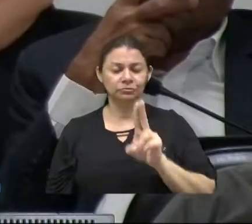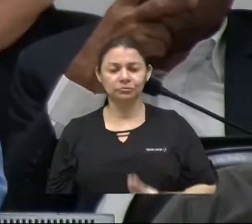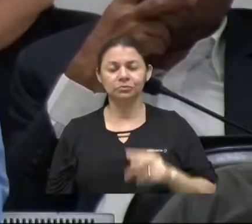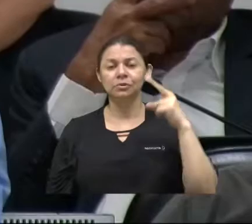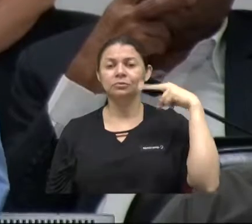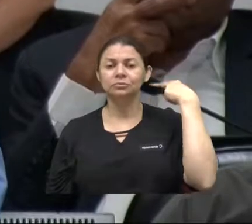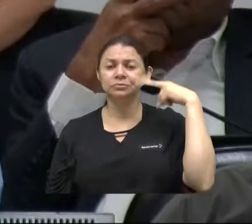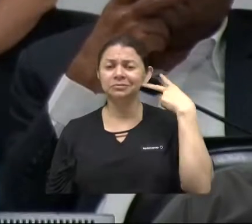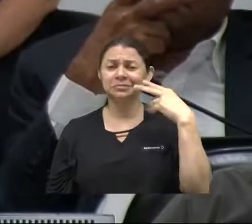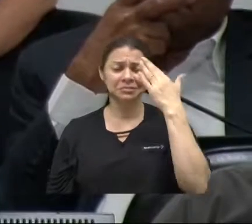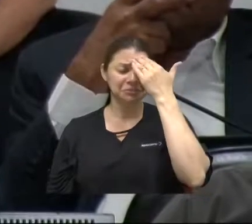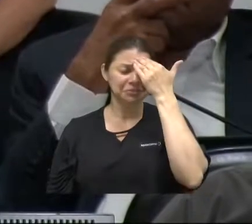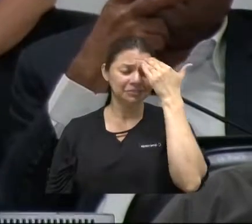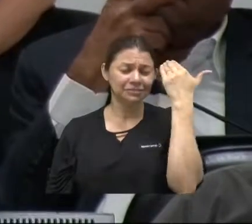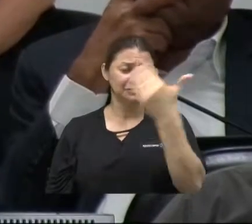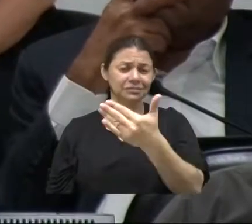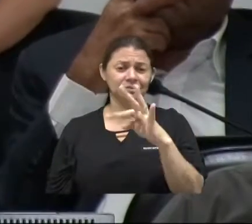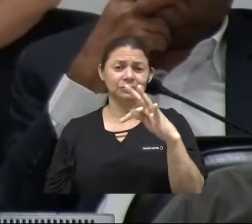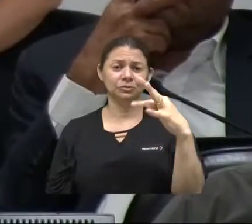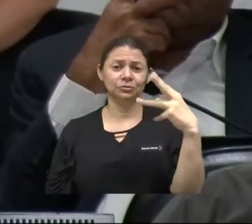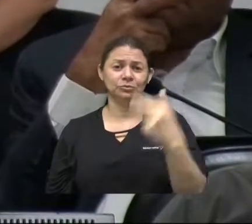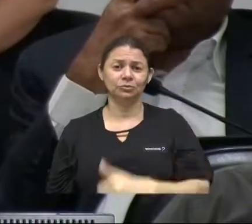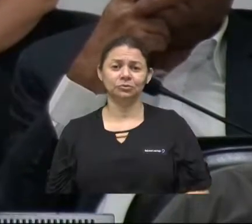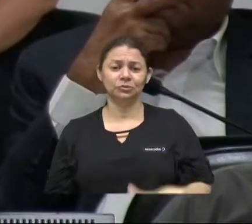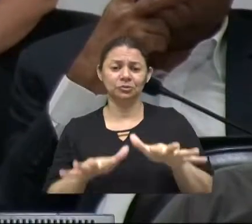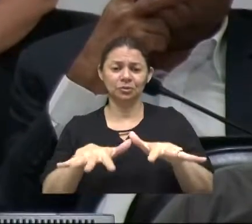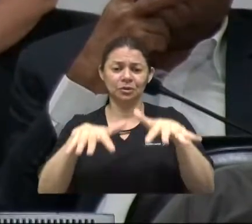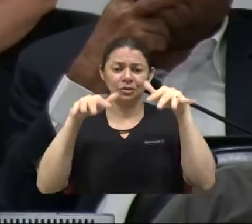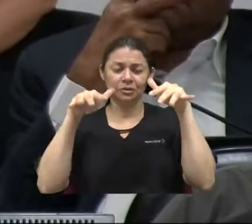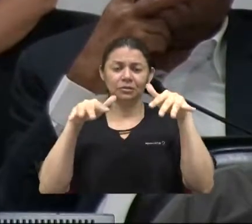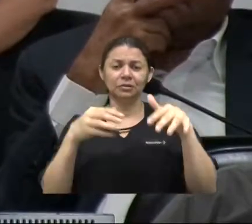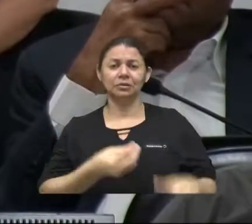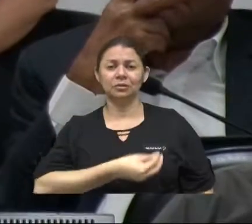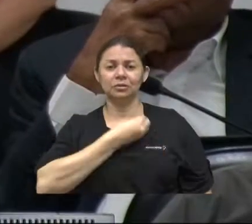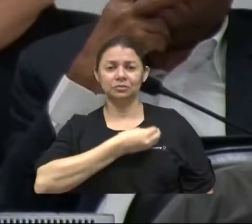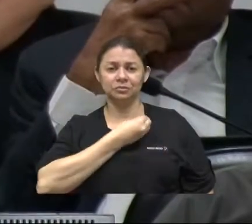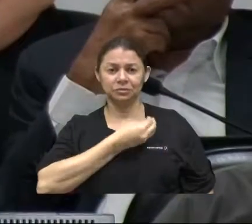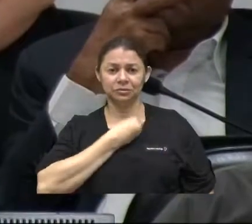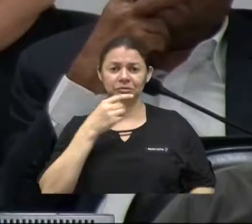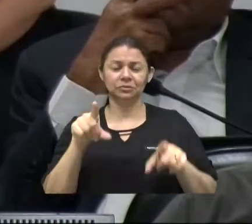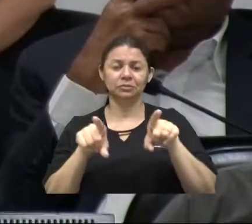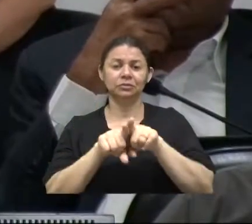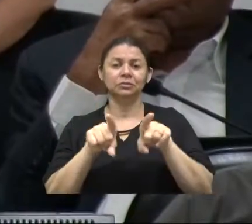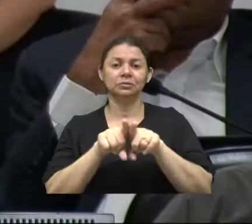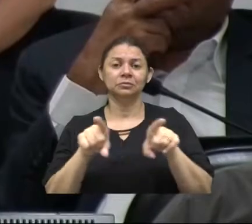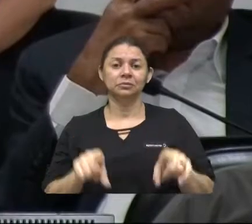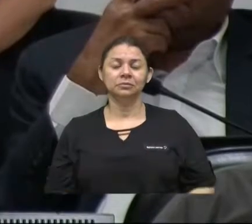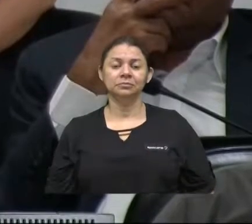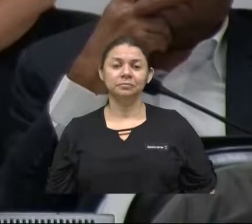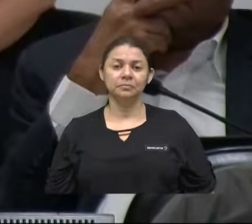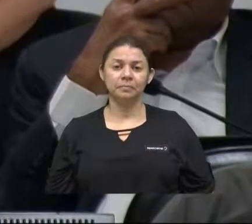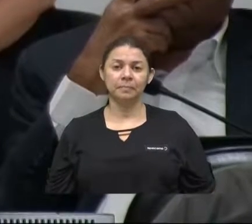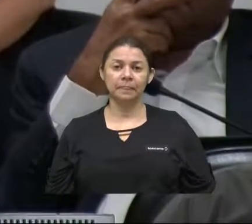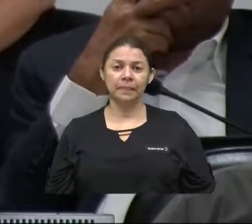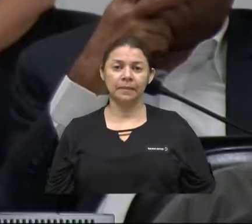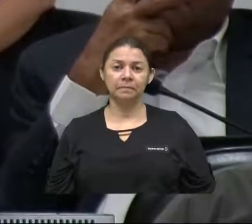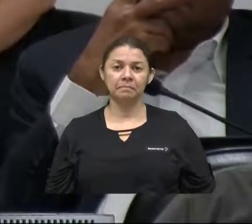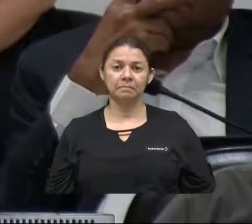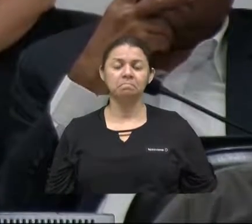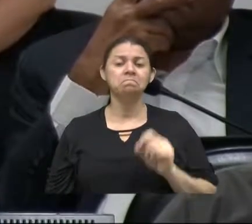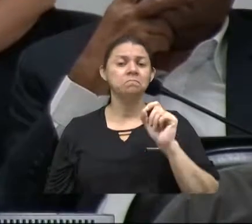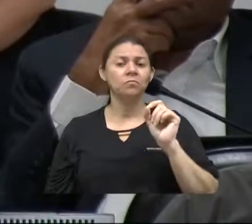E agradecer também os outros que estiveram aqui. Não acharam que esse lado seria melhor, resolveram votar no pastor Newton.